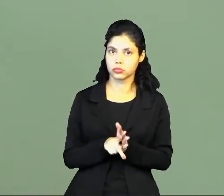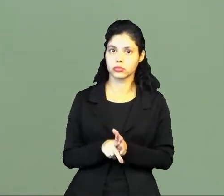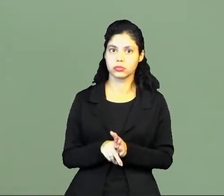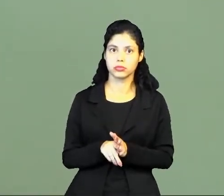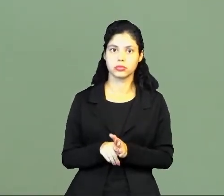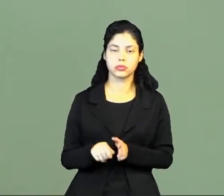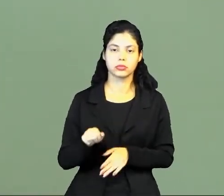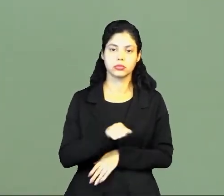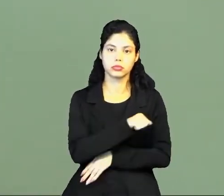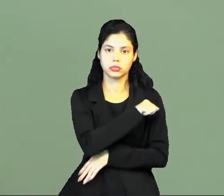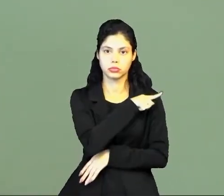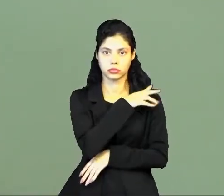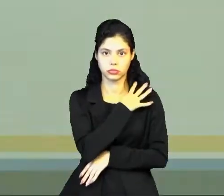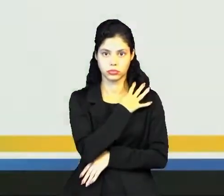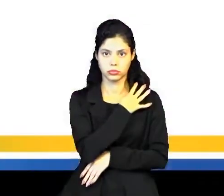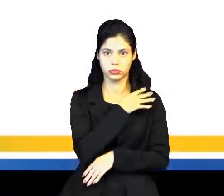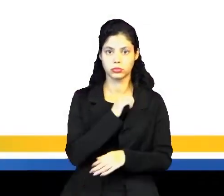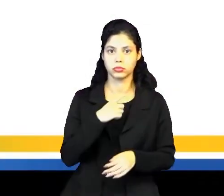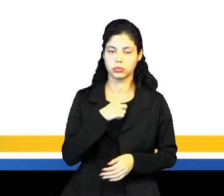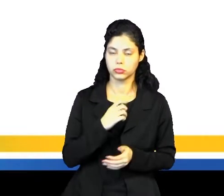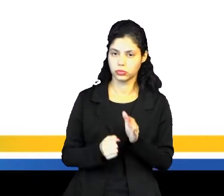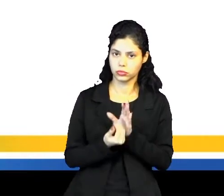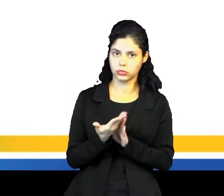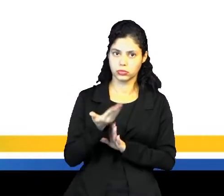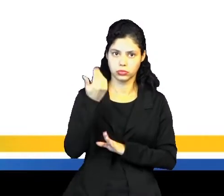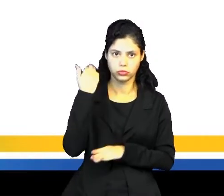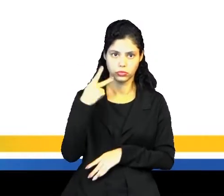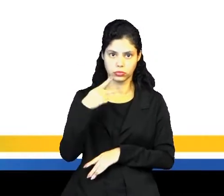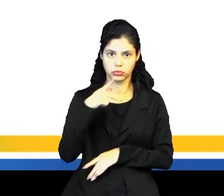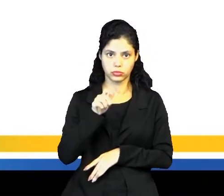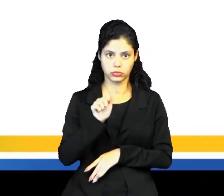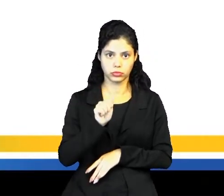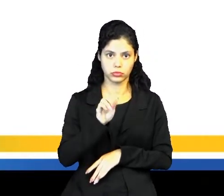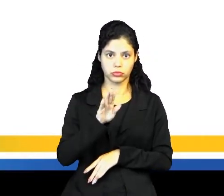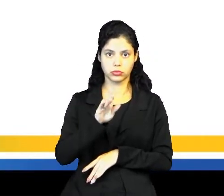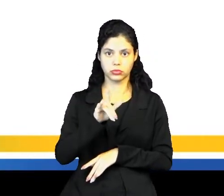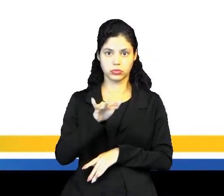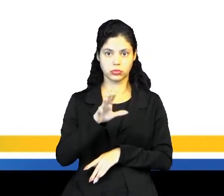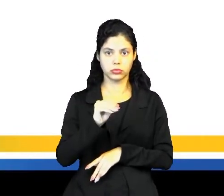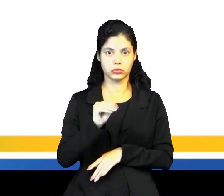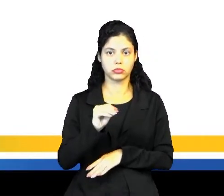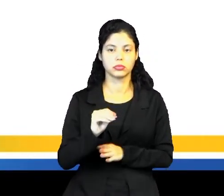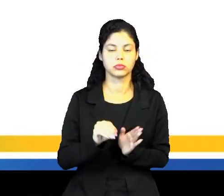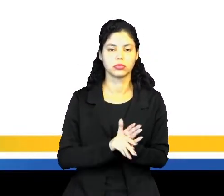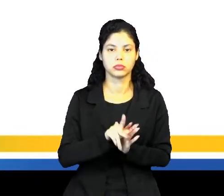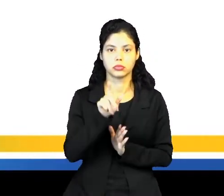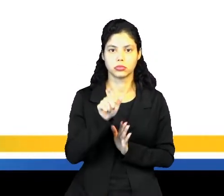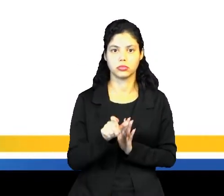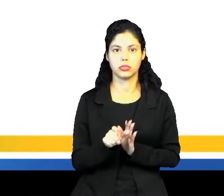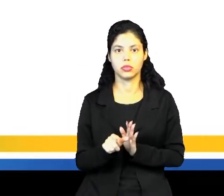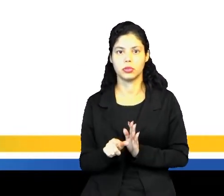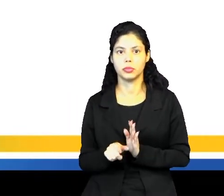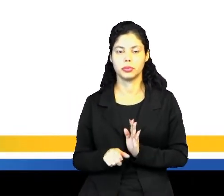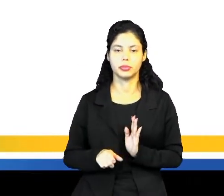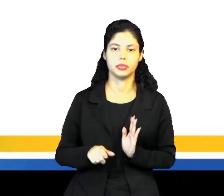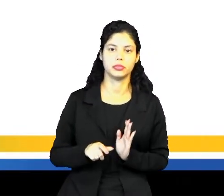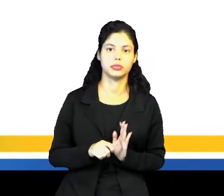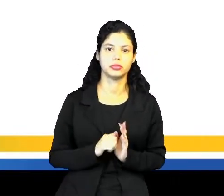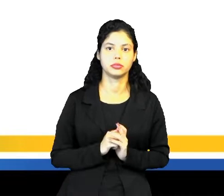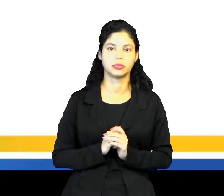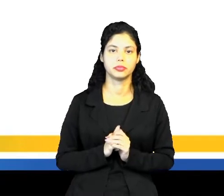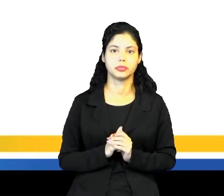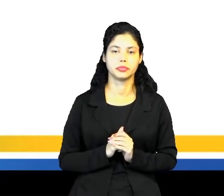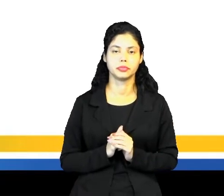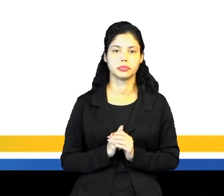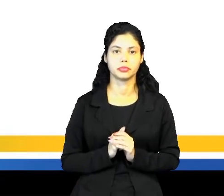ensino médio, né? Ela tem essa origem lá de Pablo Neruda, né? Quando ele se faz o autorretrato. Então, nós vamos analisar